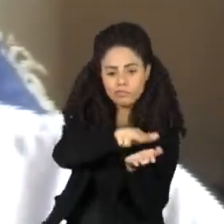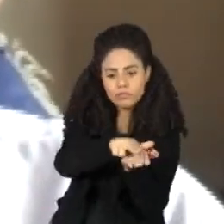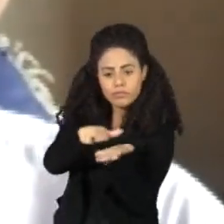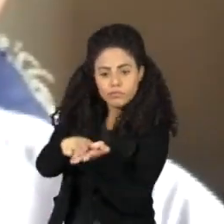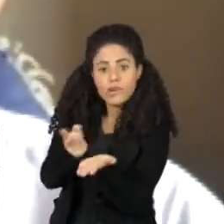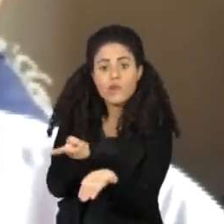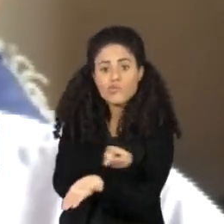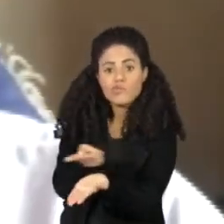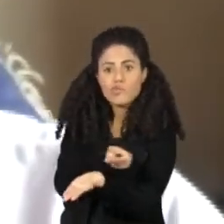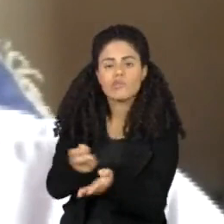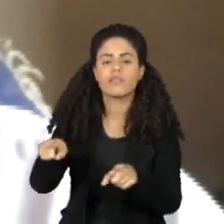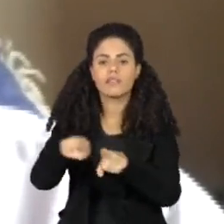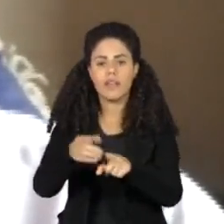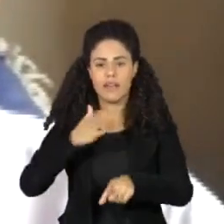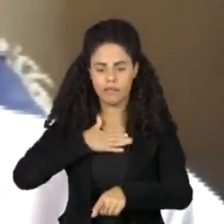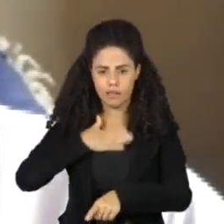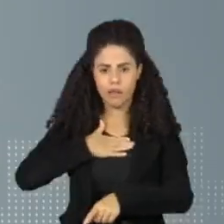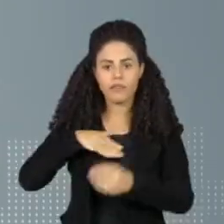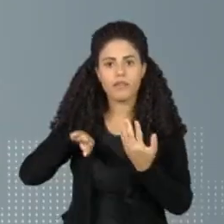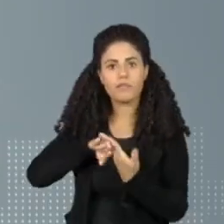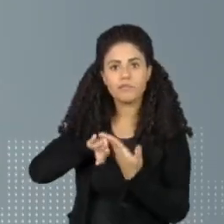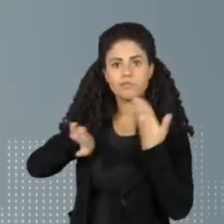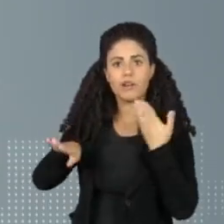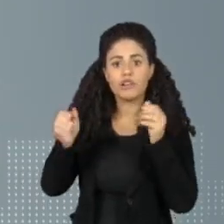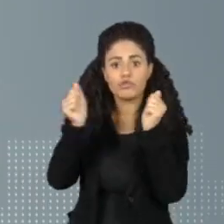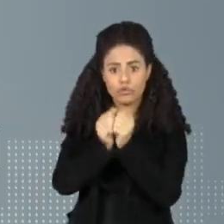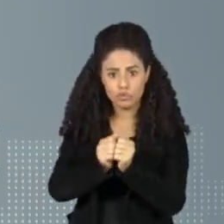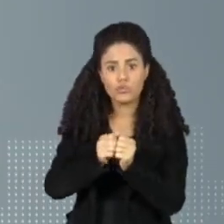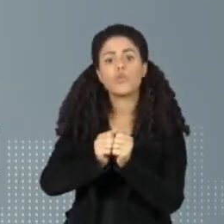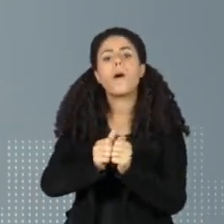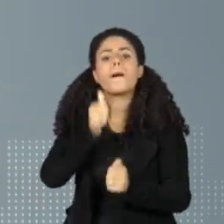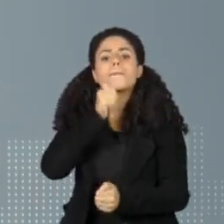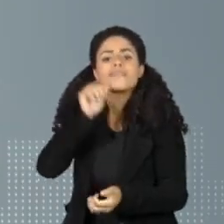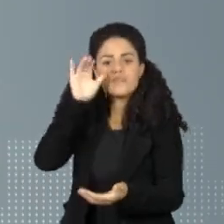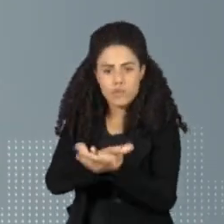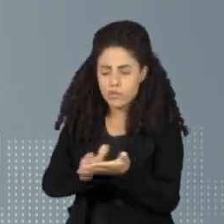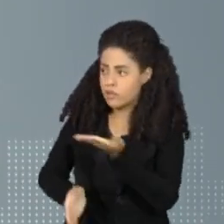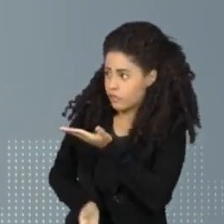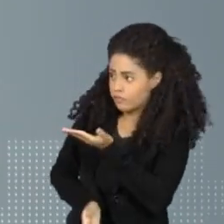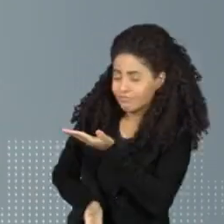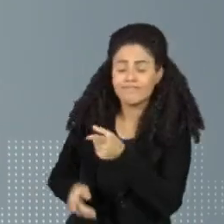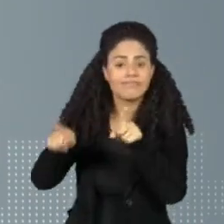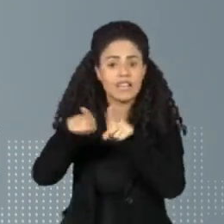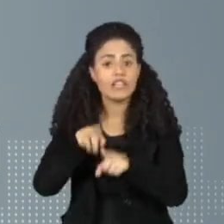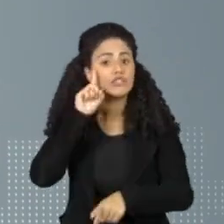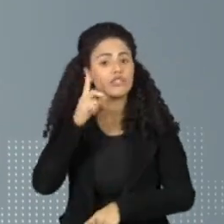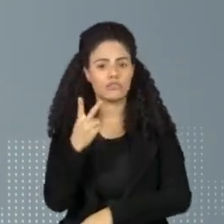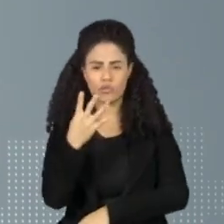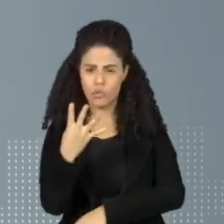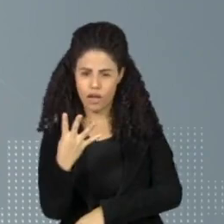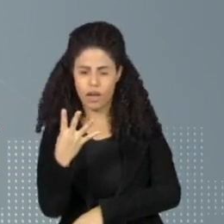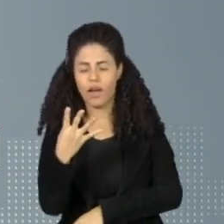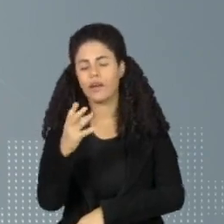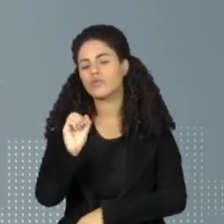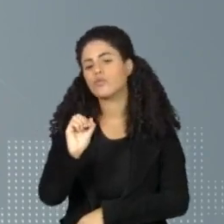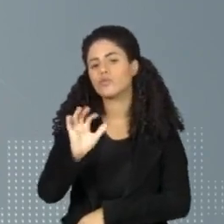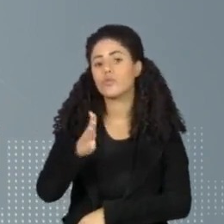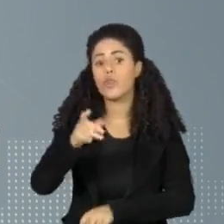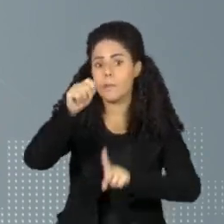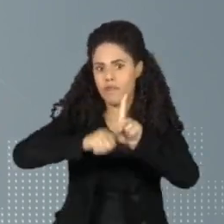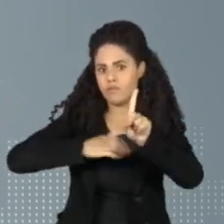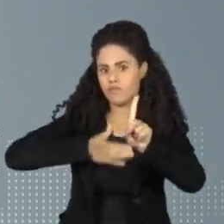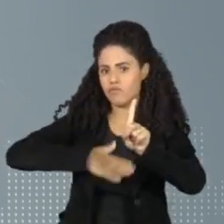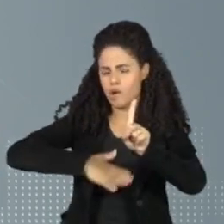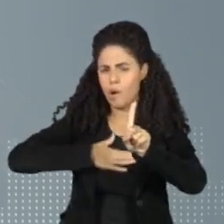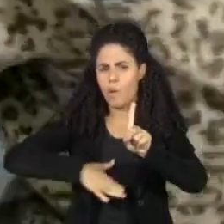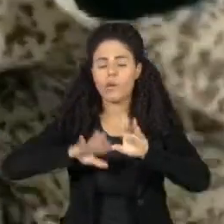A minha licença maternidade da minha esposa está valendo desde o dia que eles nasceram, que é dia 24 de